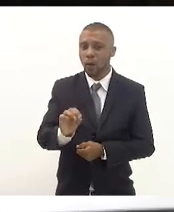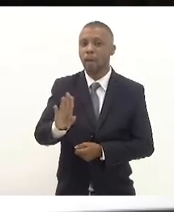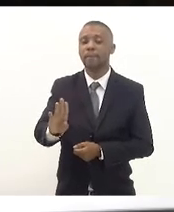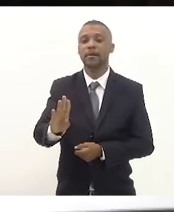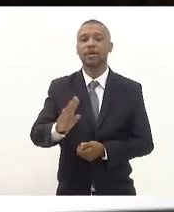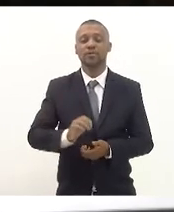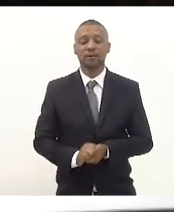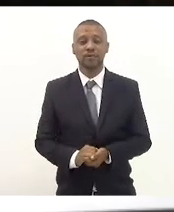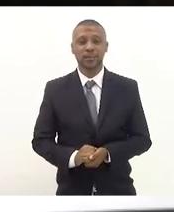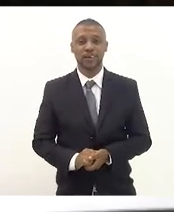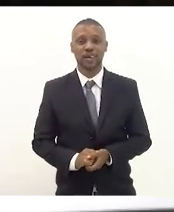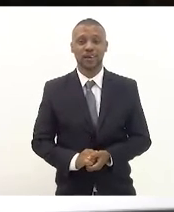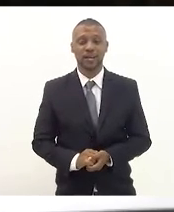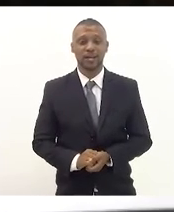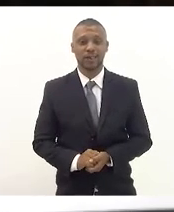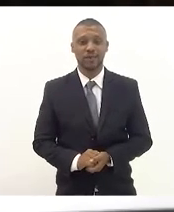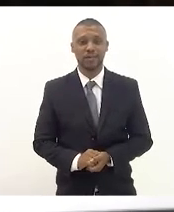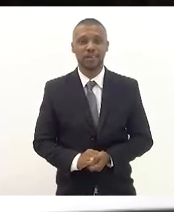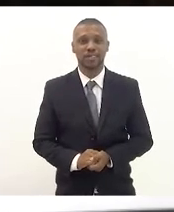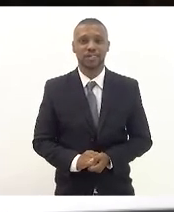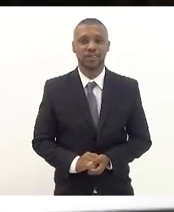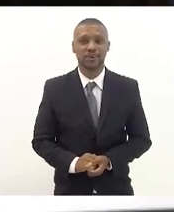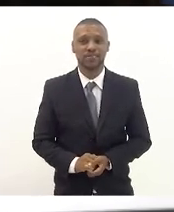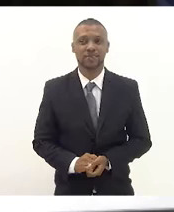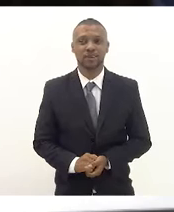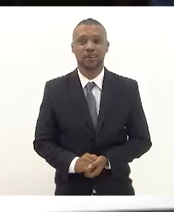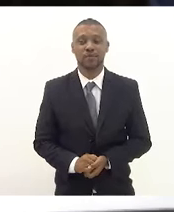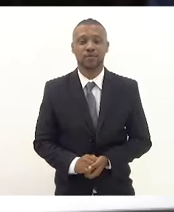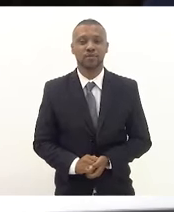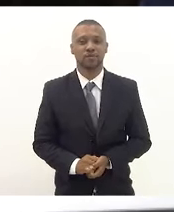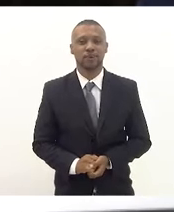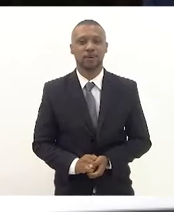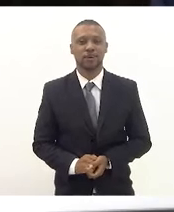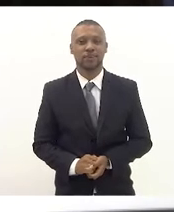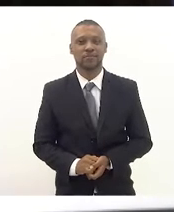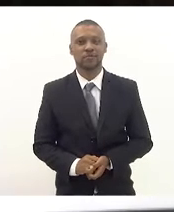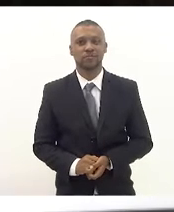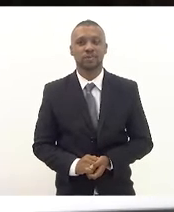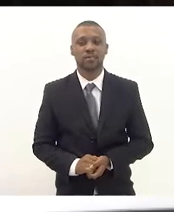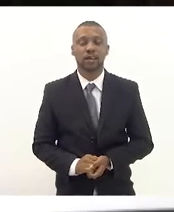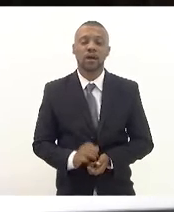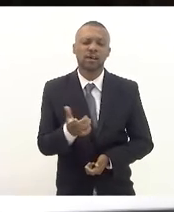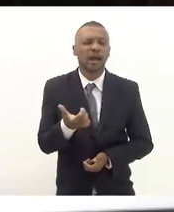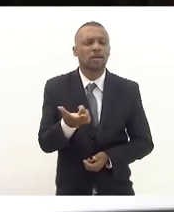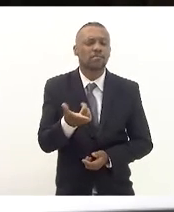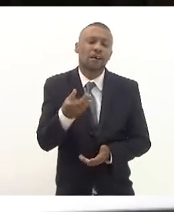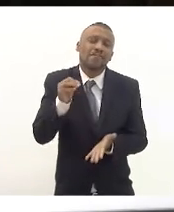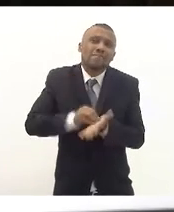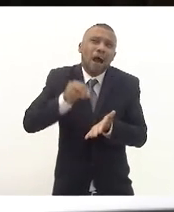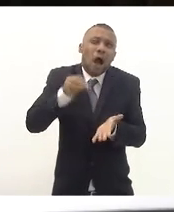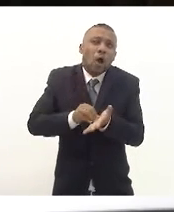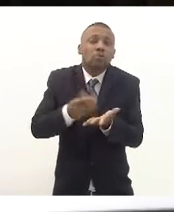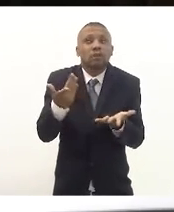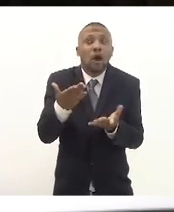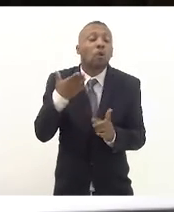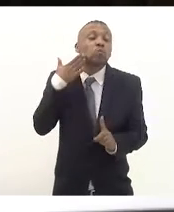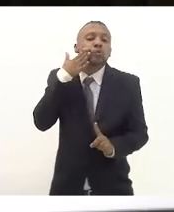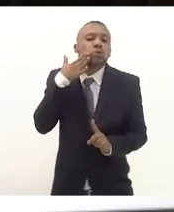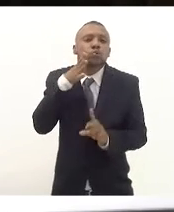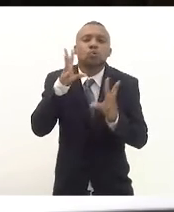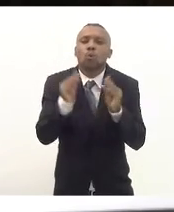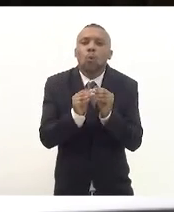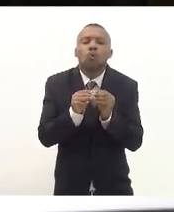familiares do nosso querido Celso e por economia processual fazer um discurso curto e objetivo